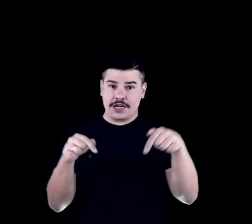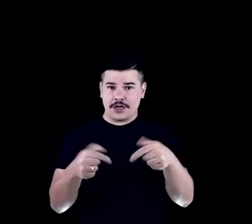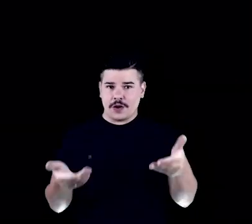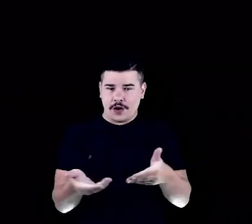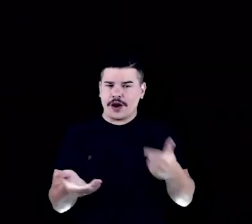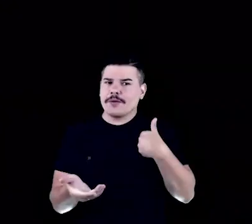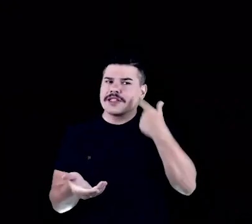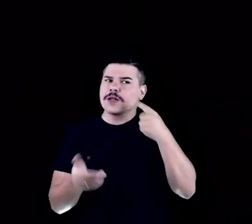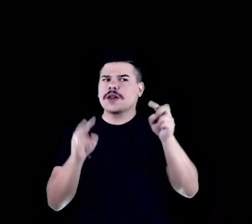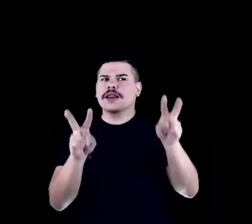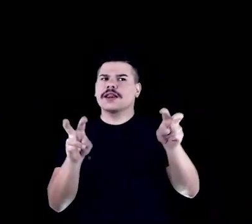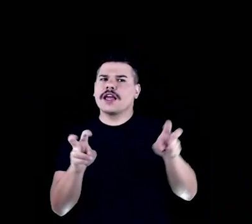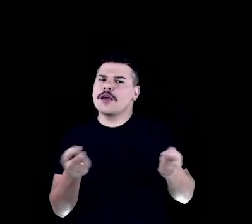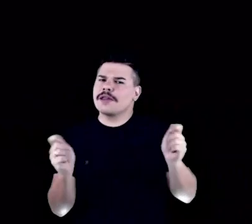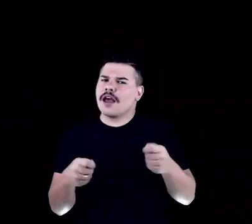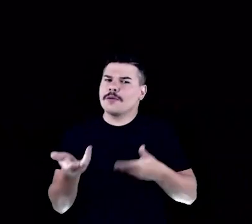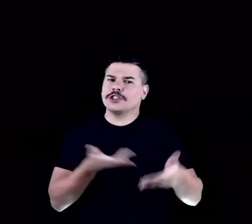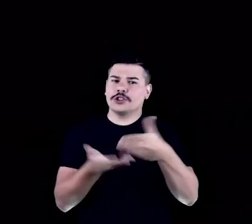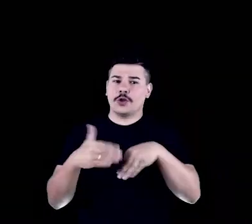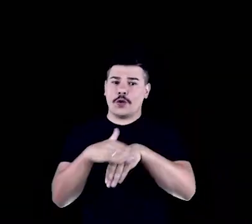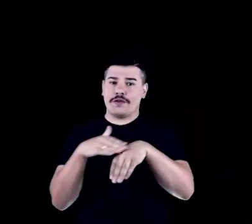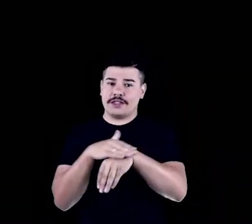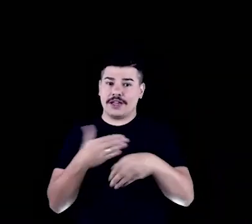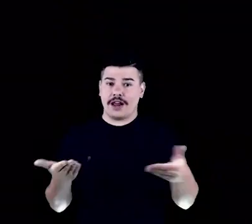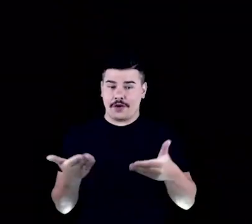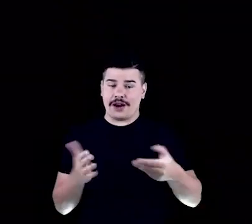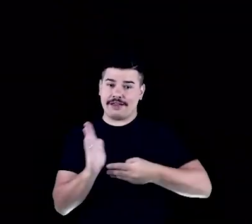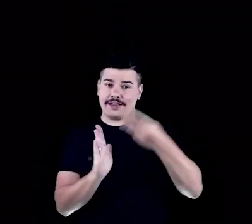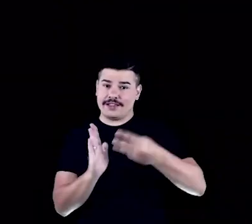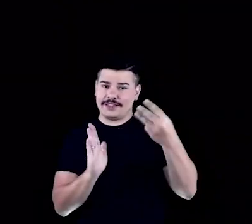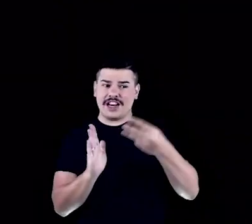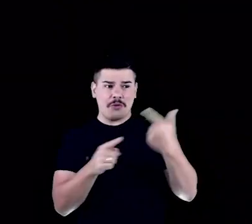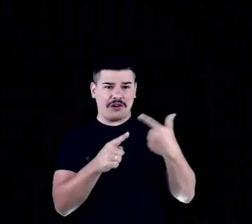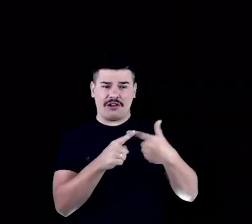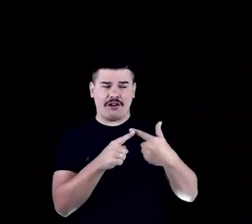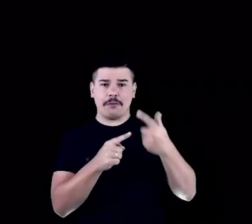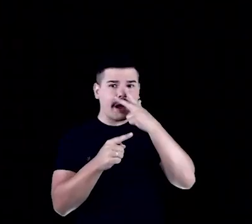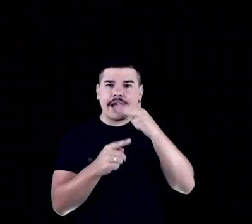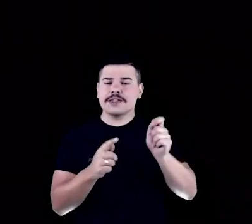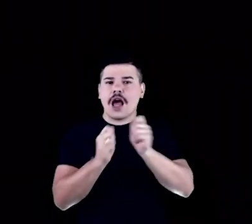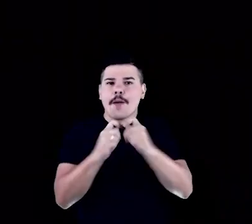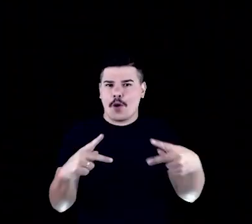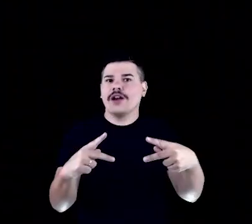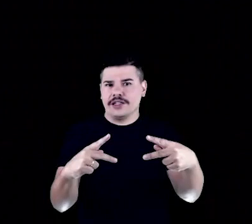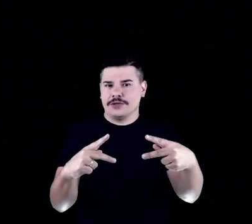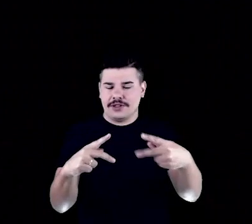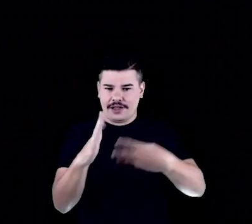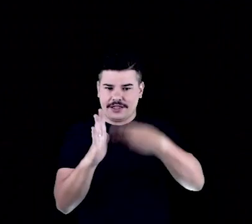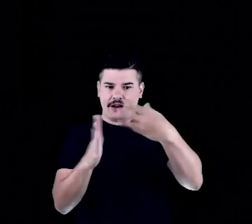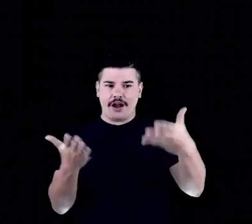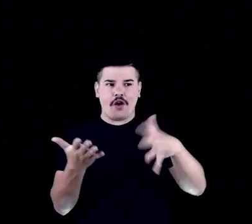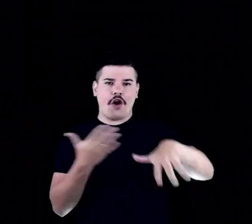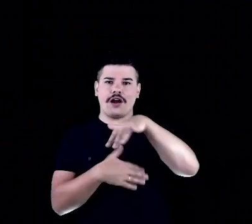ano, quando eu estava pensando temas para a gente poder conversar nessa terceira edição do apocalíptica do Mix Literário,